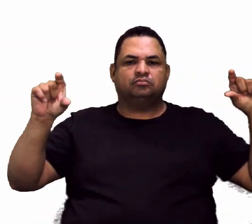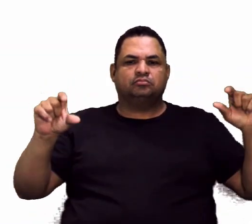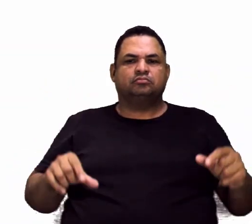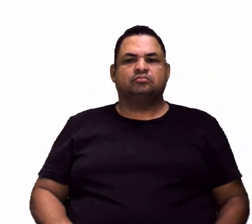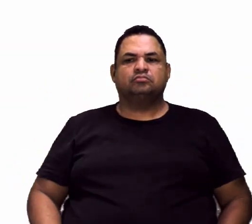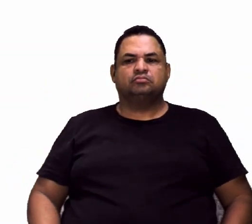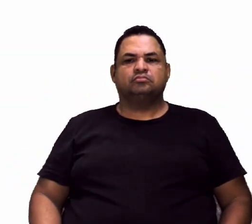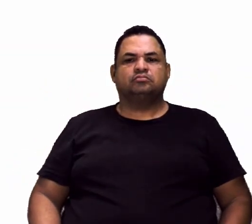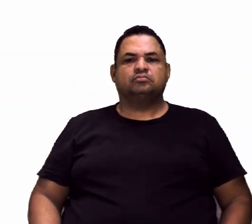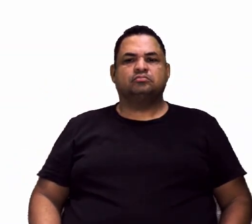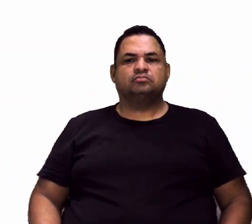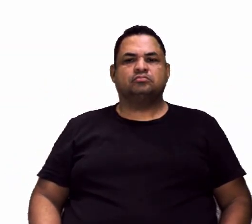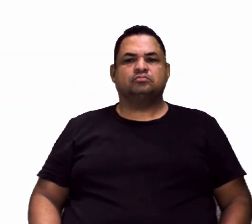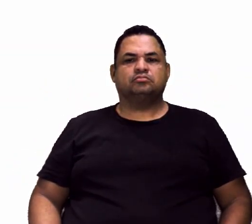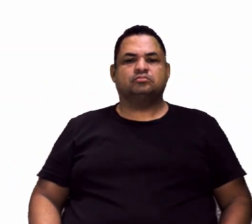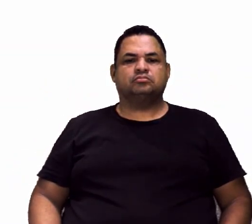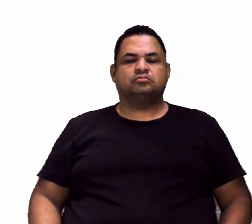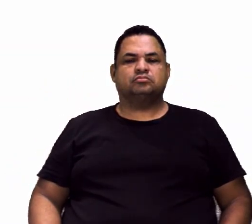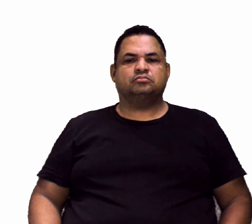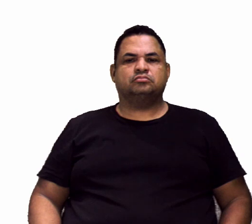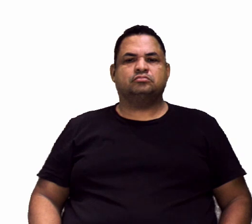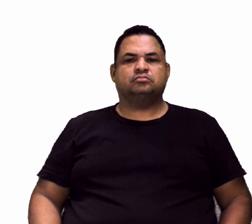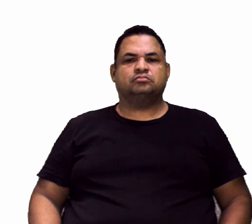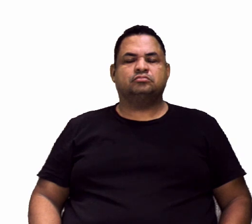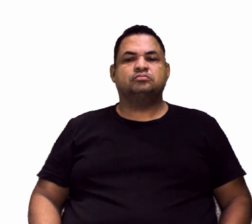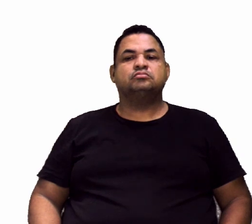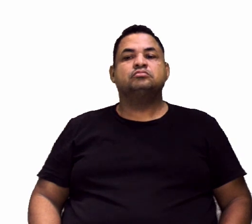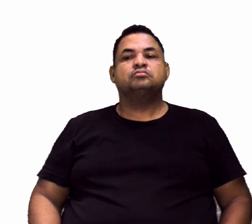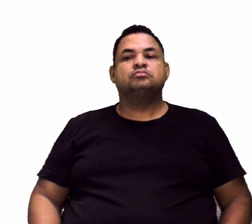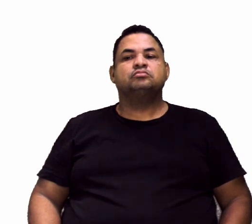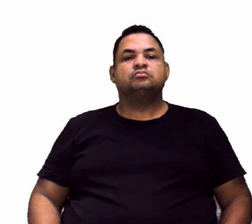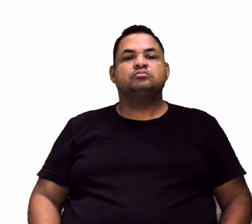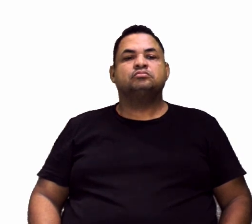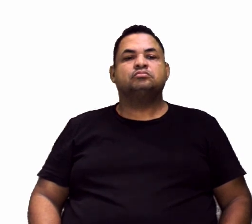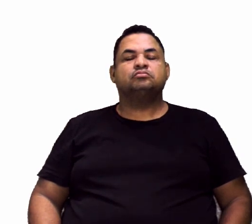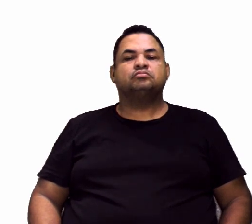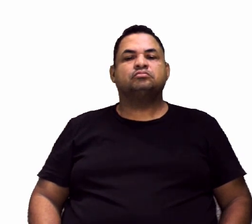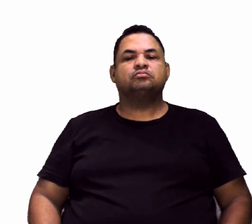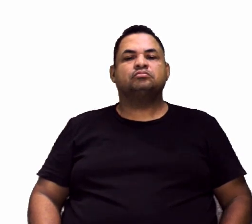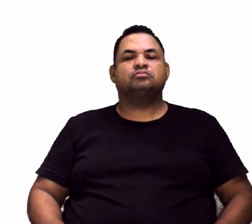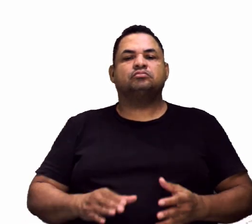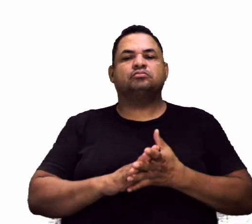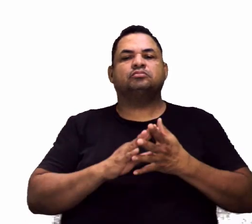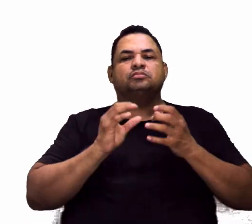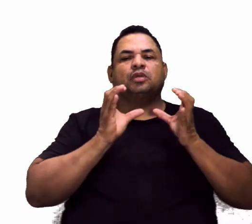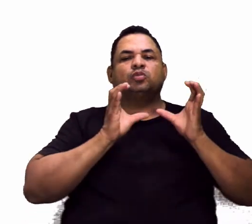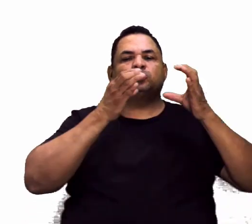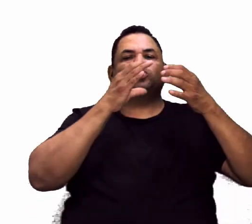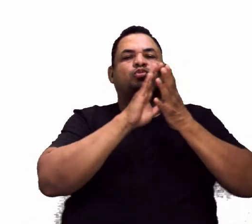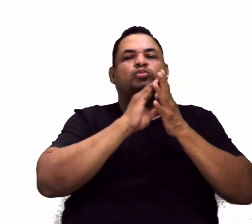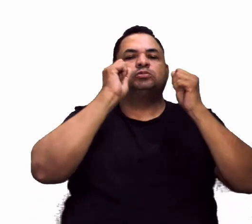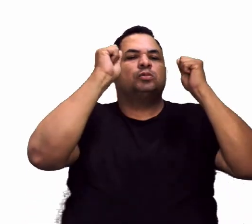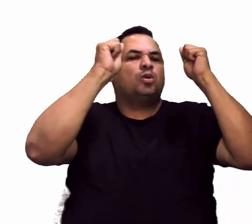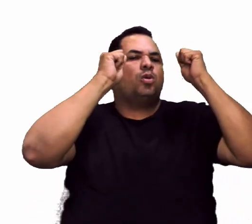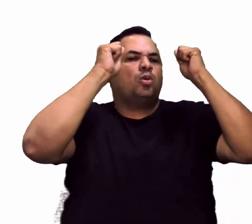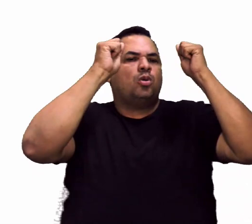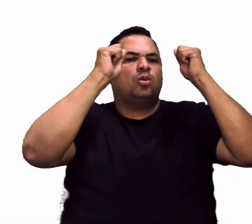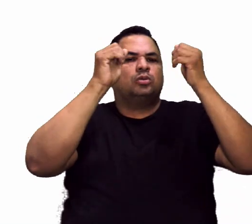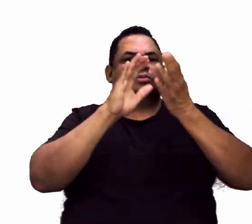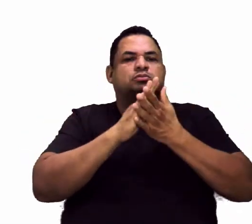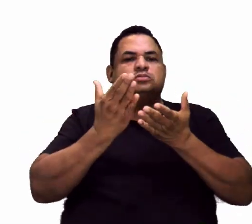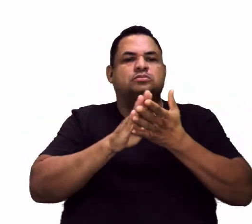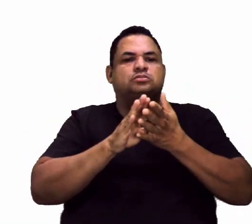seguinte: as torcidas vêm colorindo cada vez mais